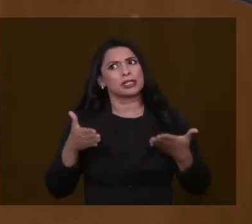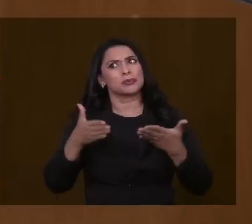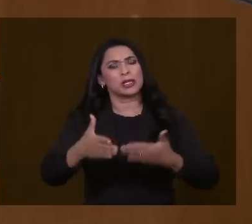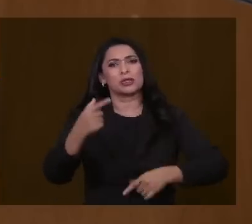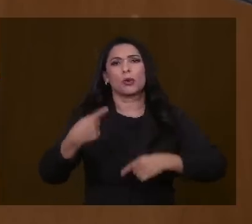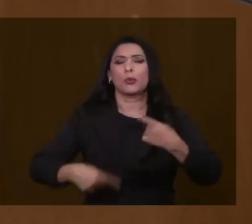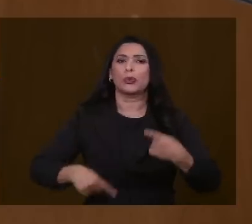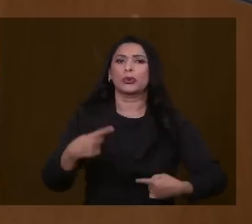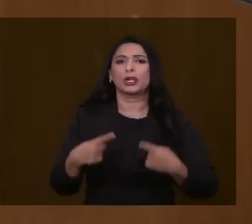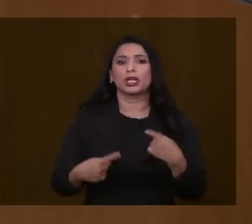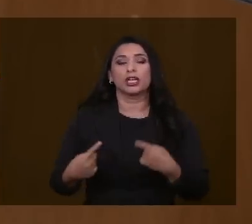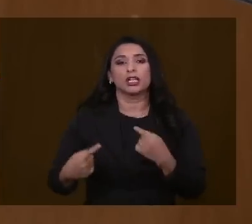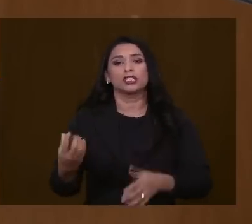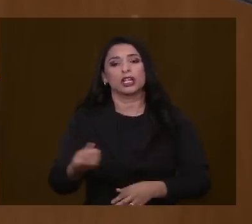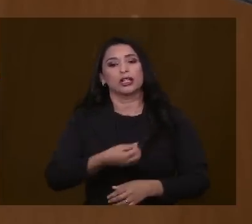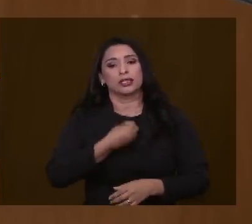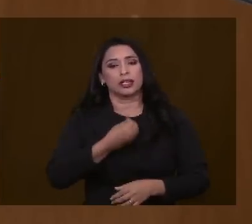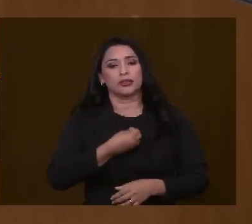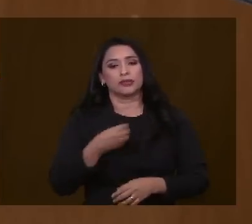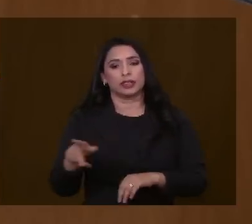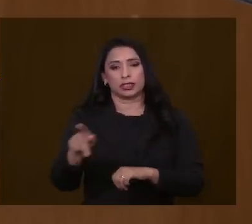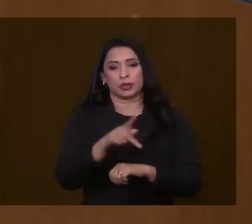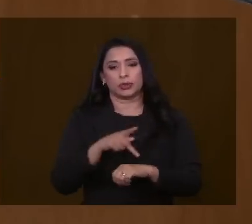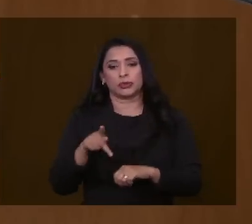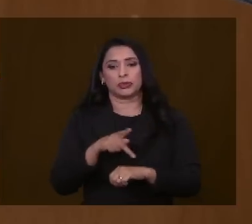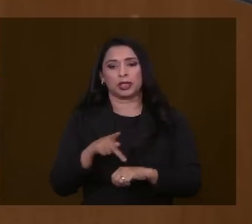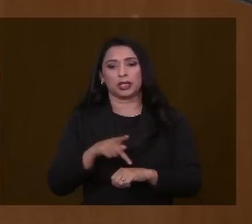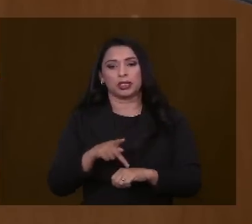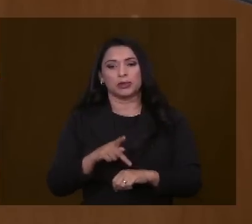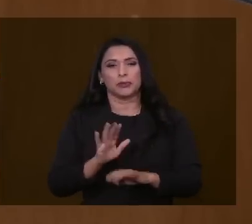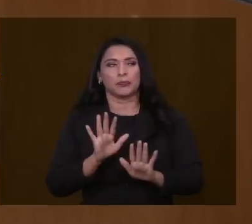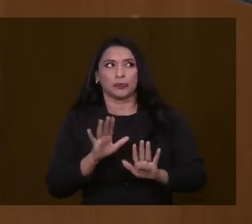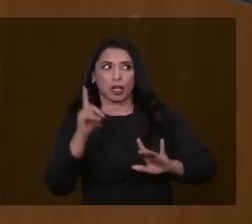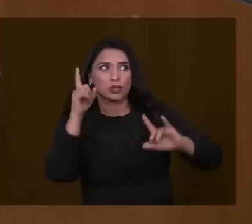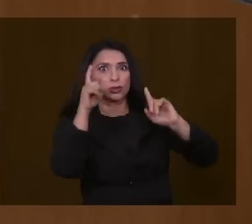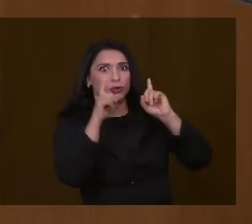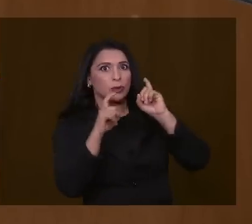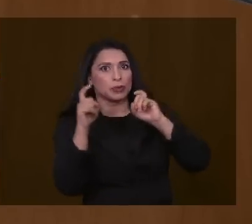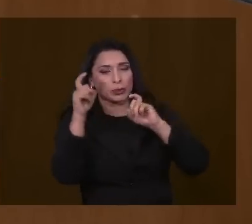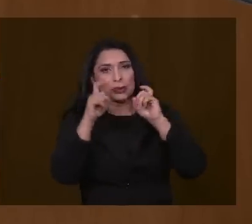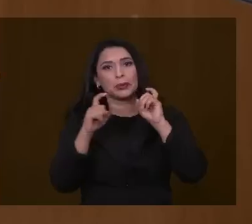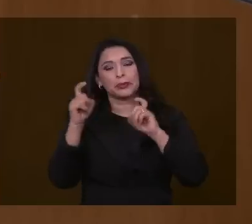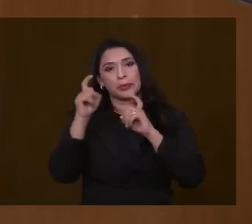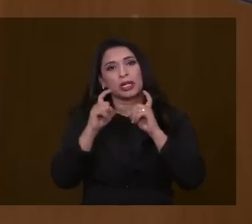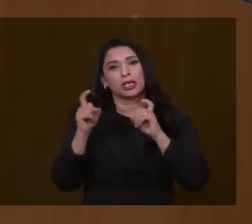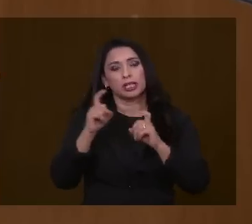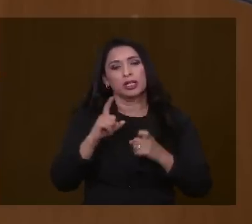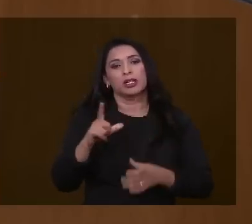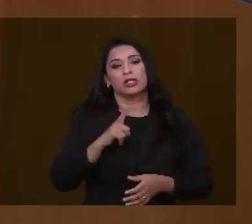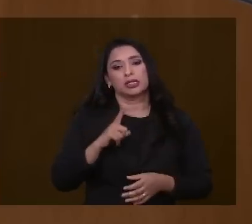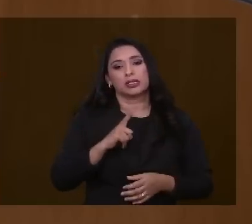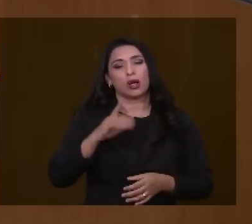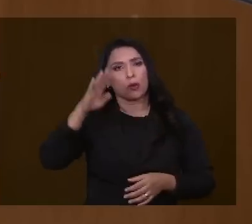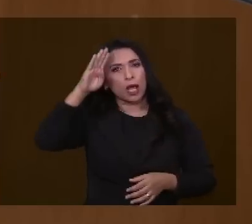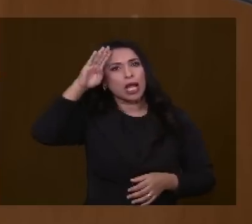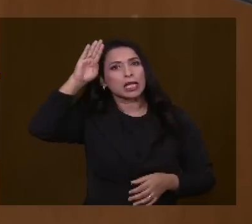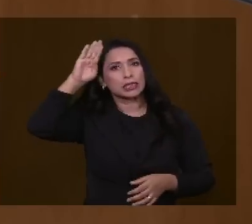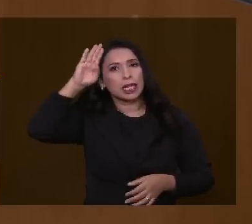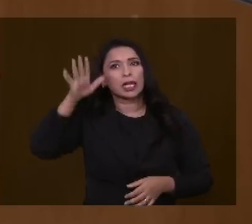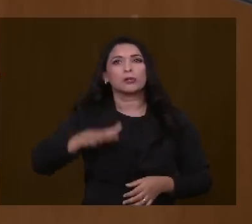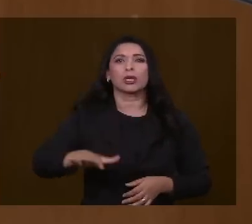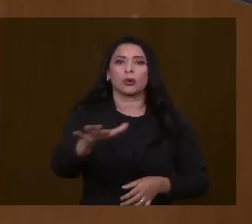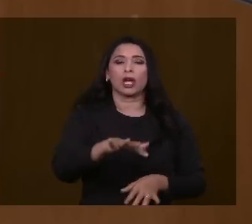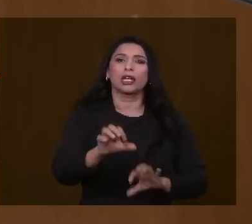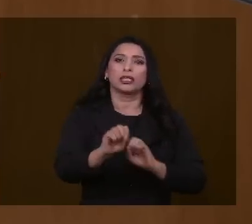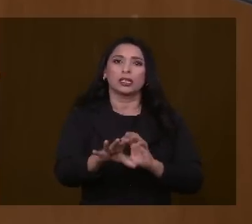política na vida do país. Sua preocupação com a vida acadêmica e com a educação são um reflexo